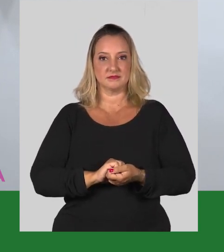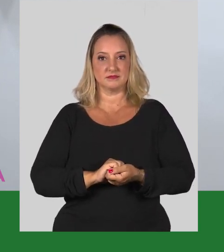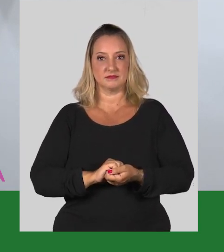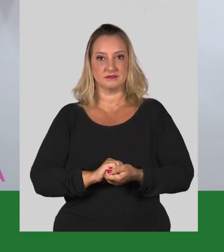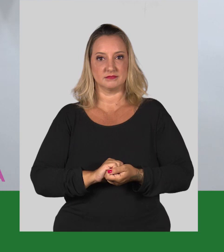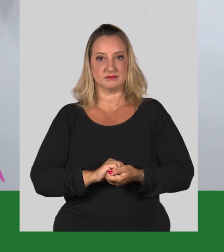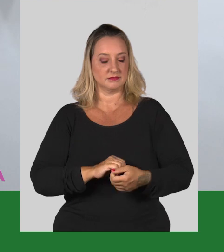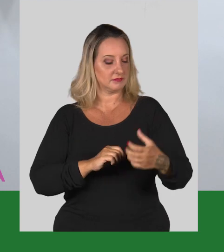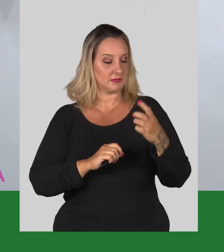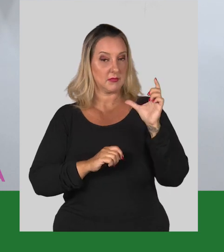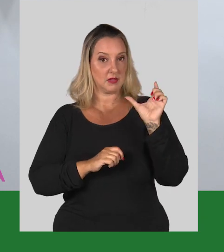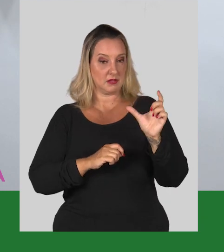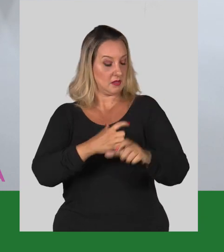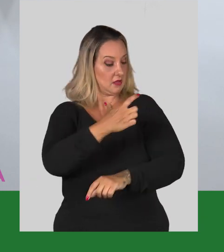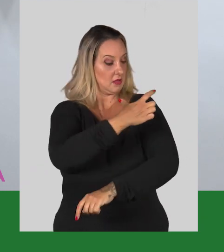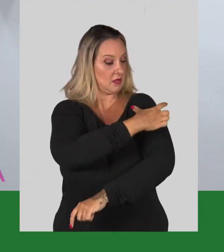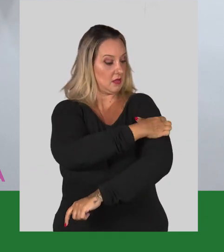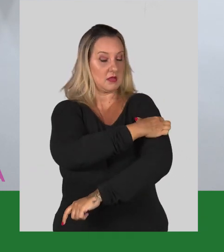Posicione a mão,